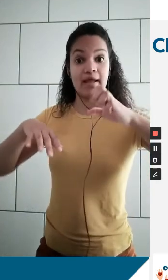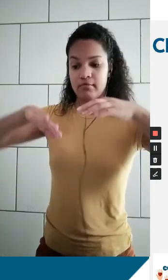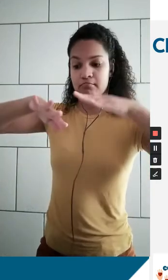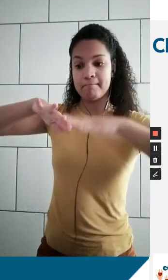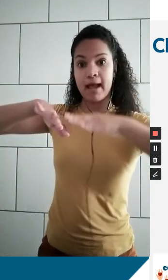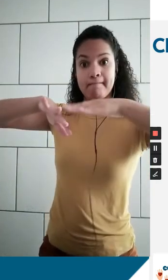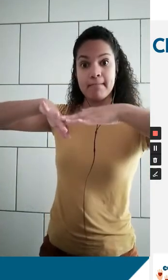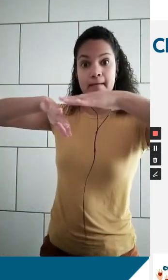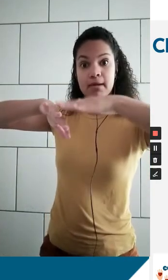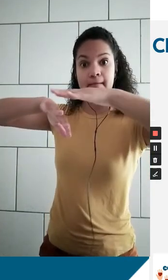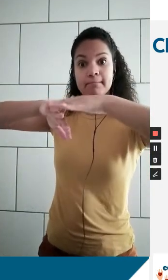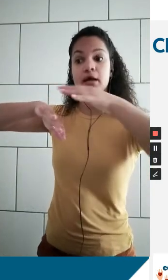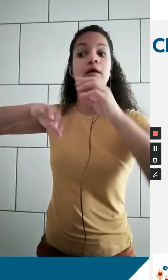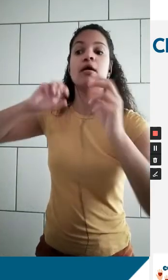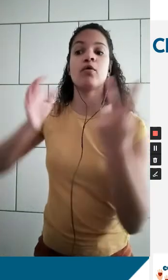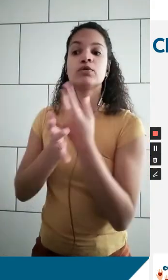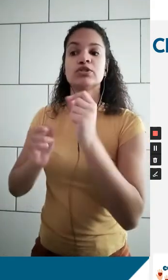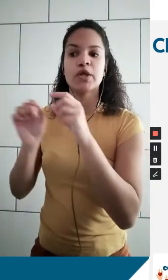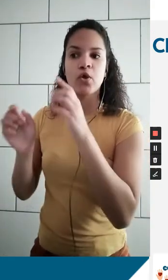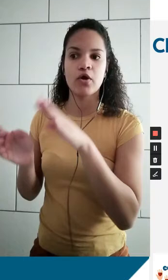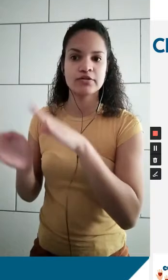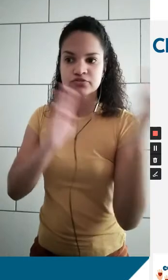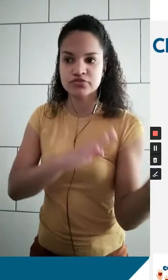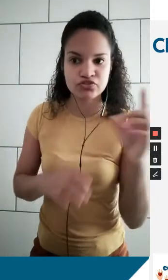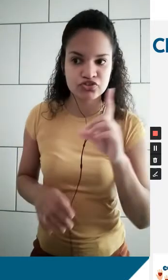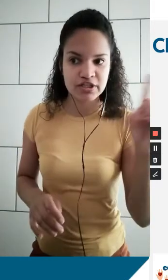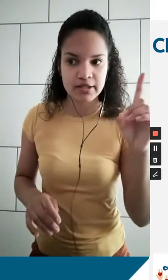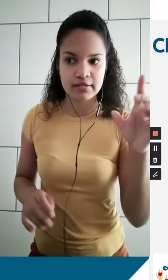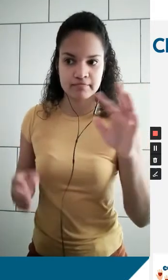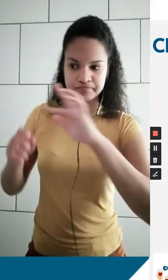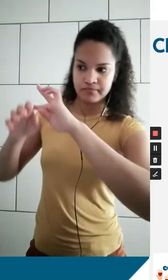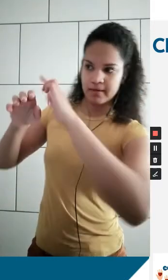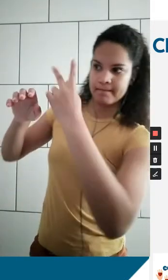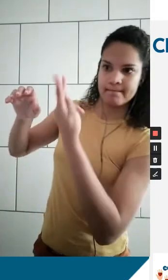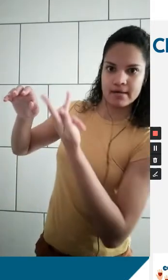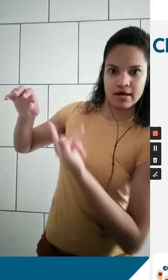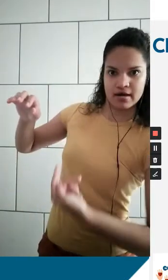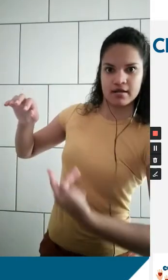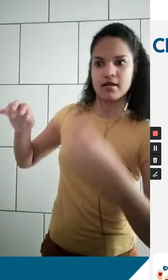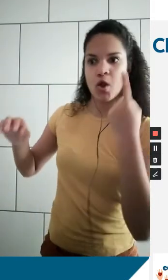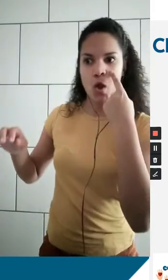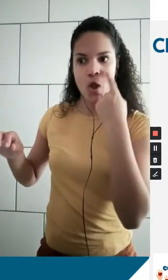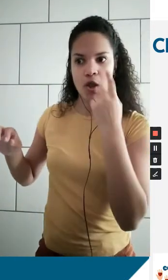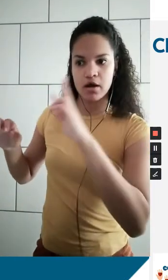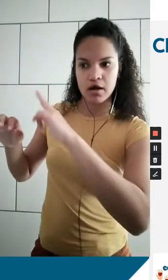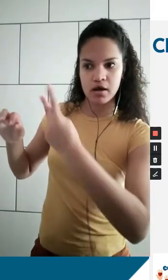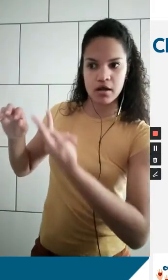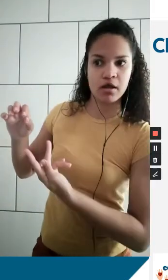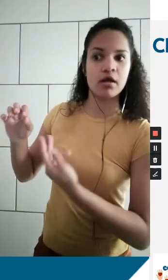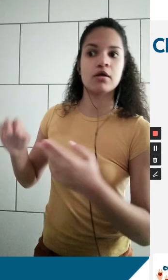colocamos os pés para subir nessa escada que se dobra, como está aqui à direita, ó, torcida, esse modelo,